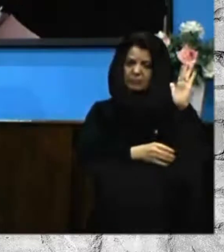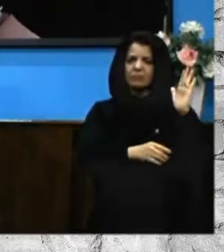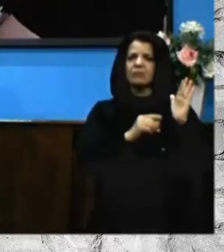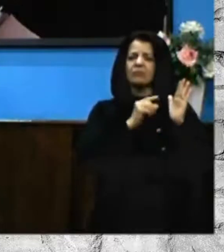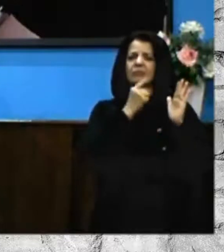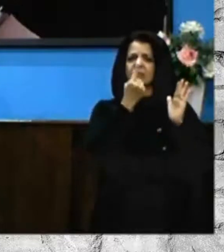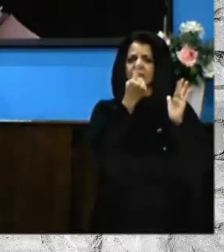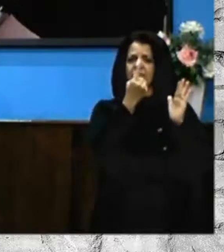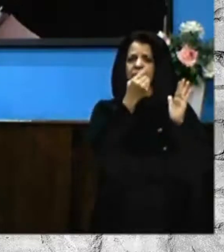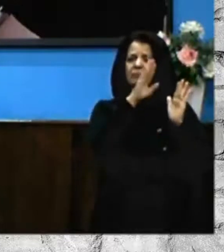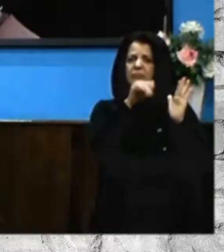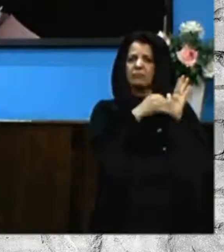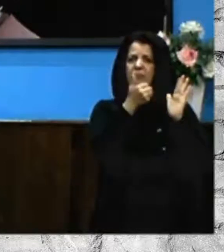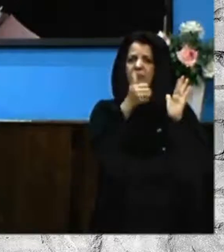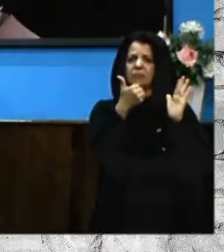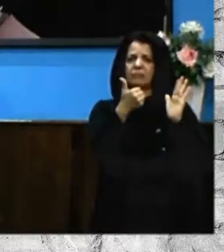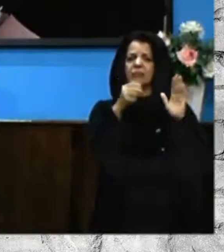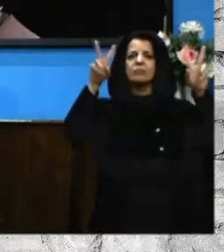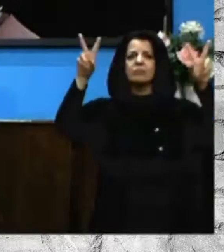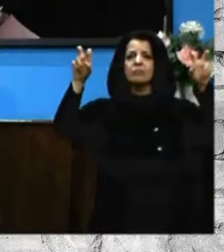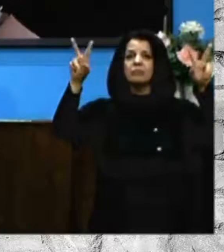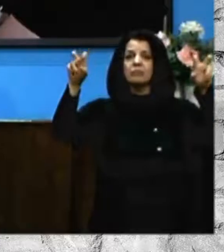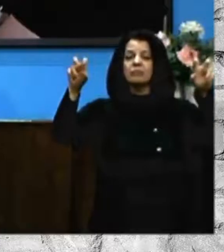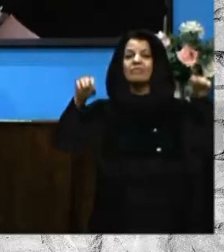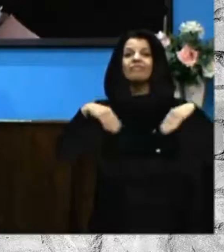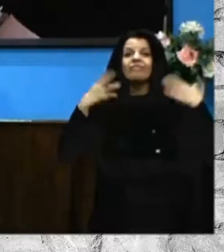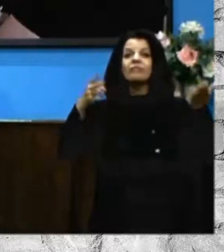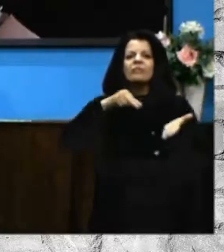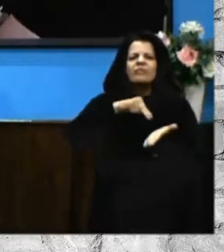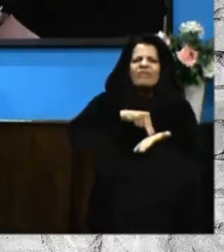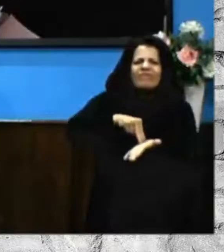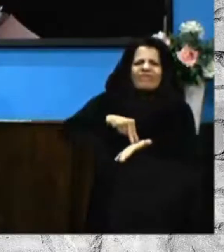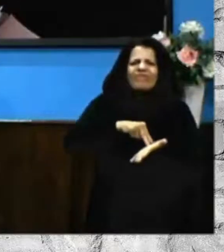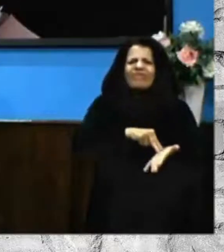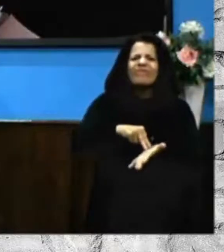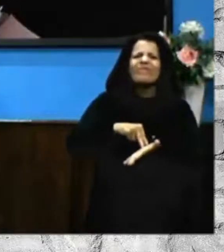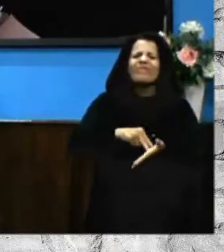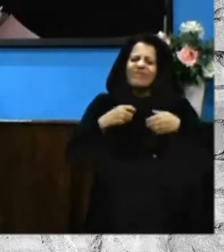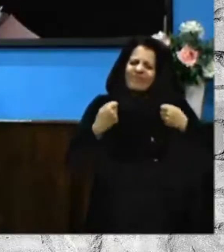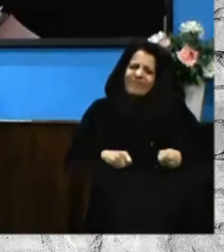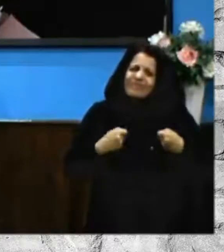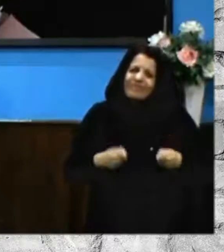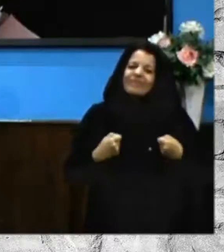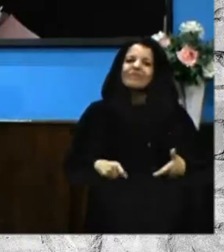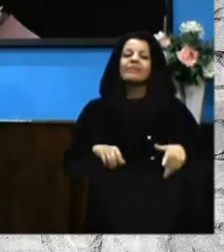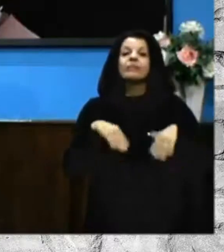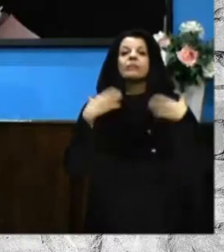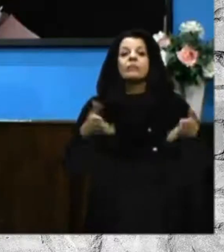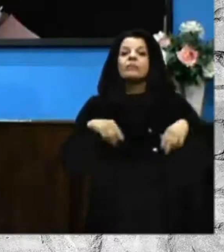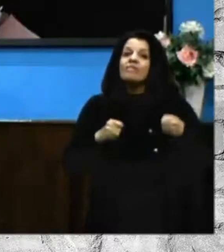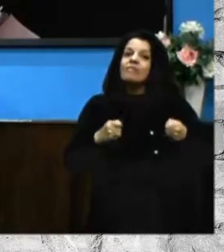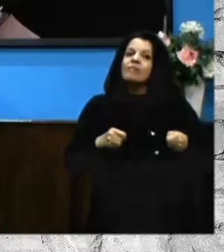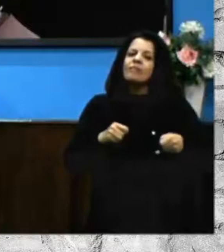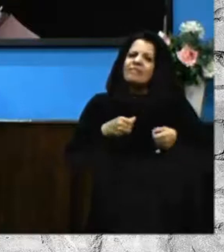nossa mensagem de hoje à noite é: quando a firmeza se faz mais necessária. Quando é que precisamos